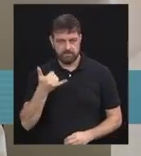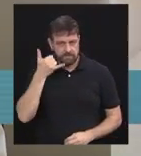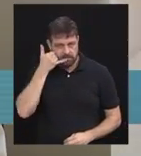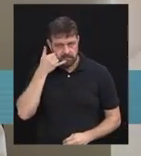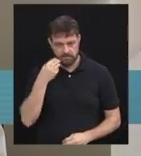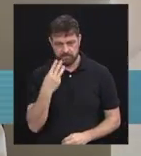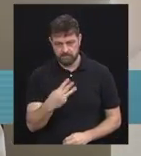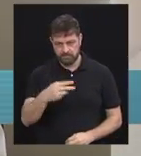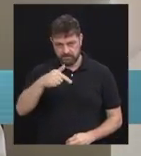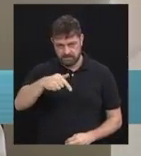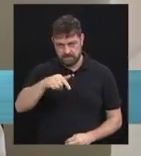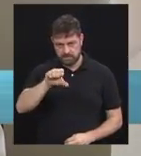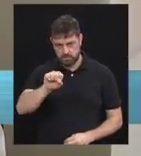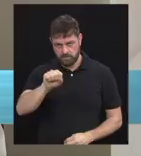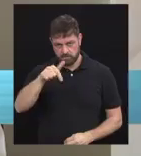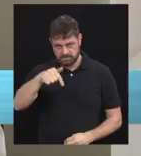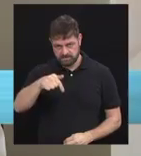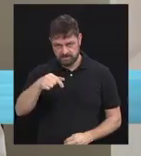é